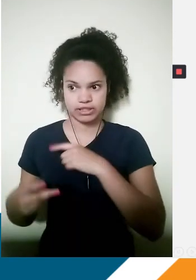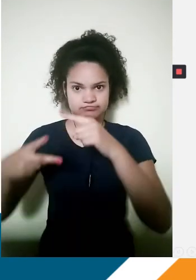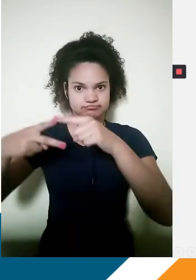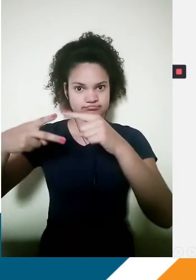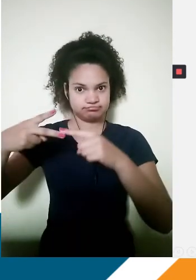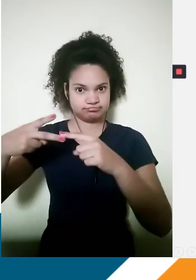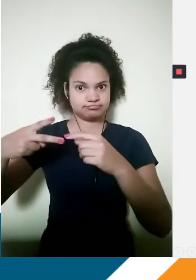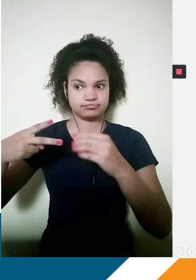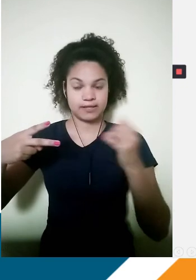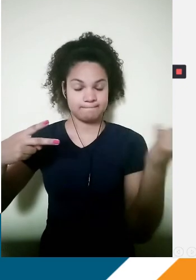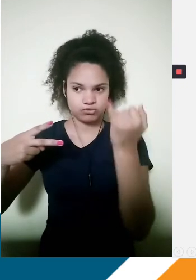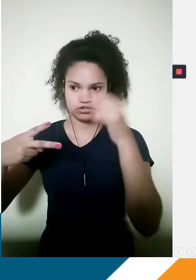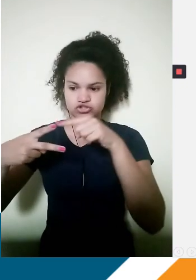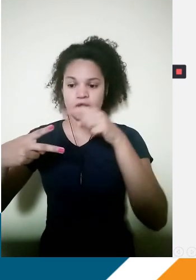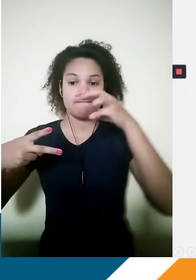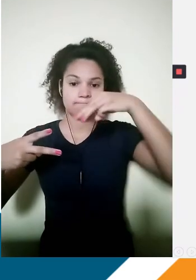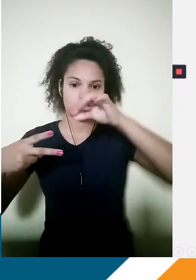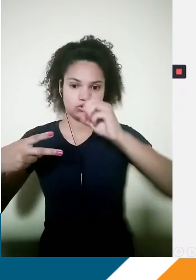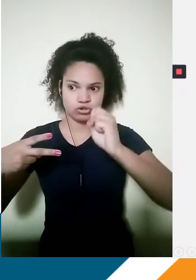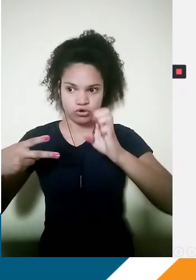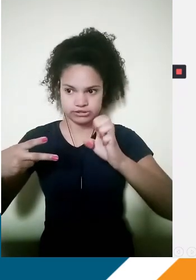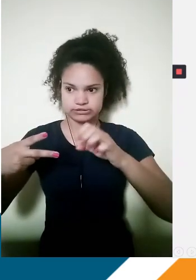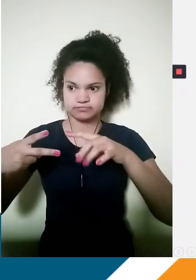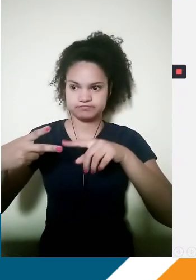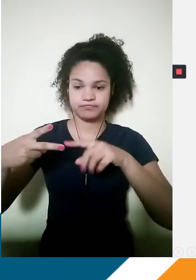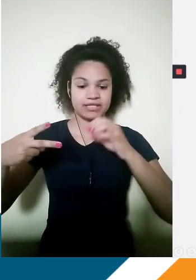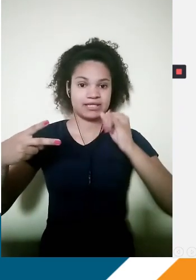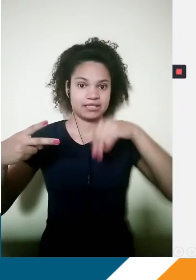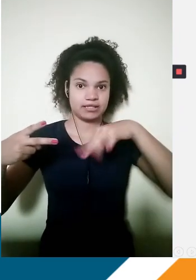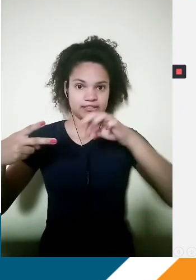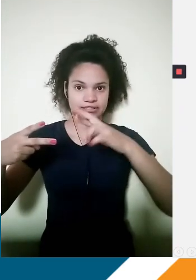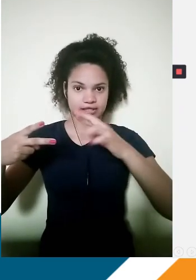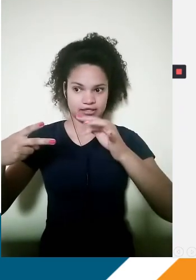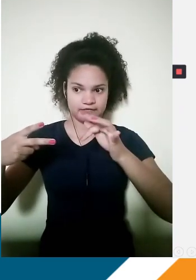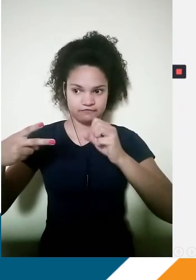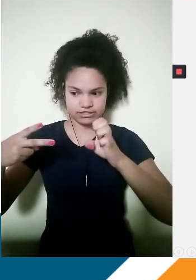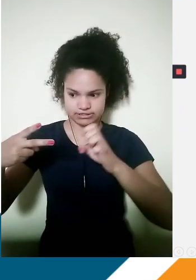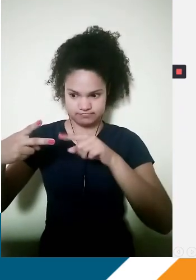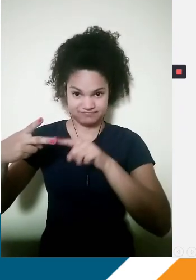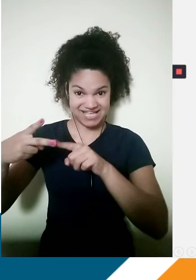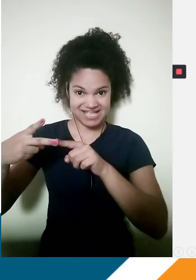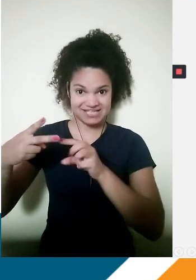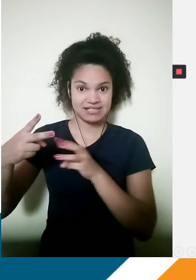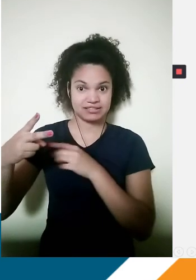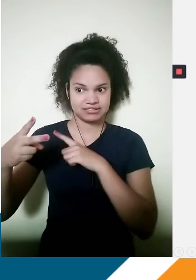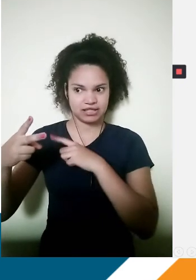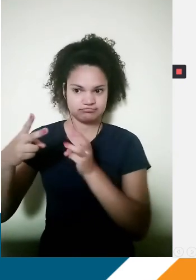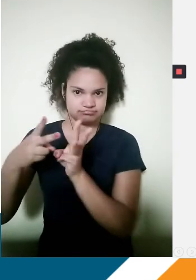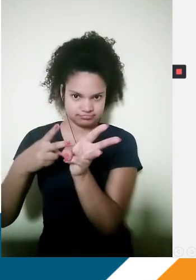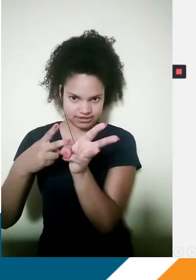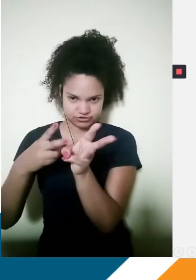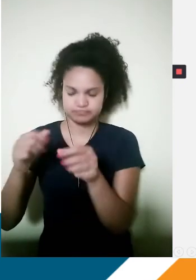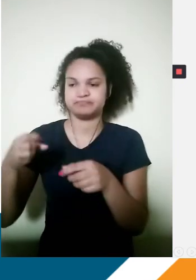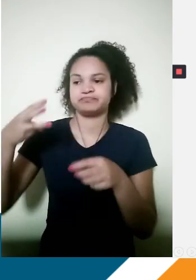grandes, mitose e intérfase. A intérfase, por sua vez, é subdividida em G1, S, fase